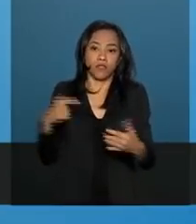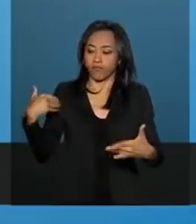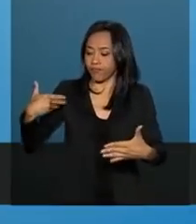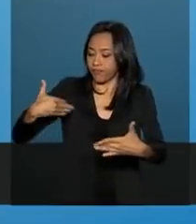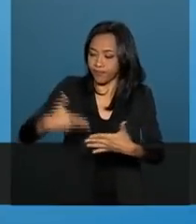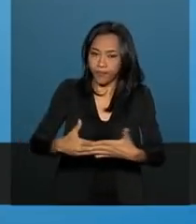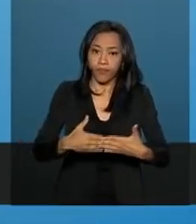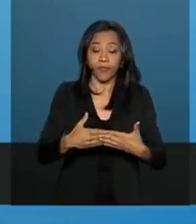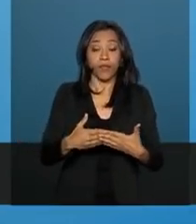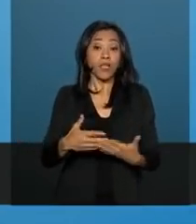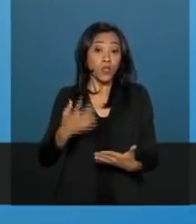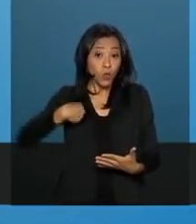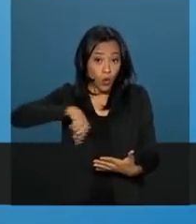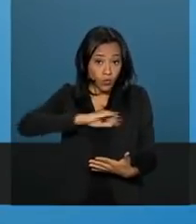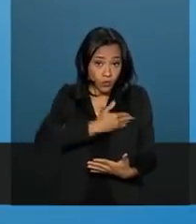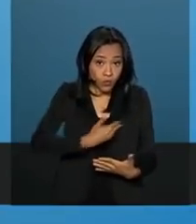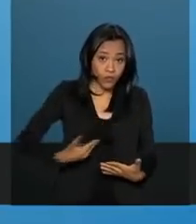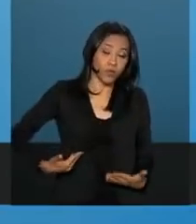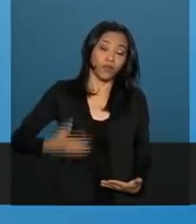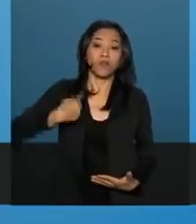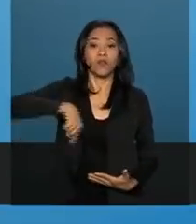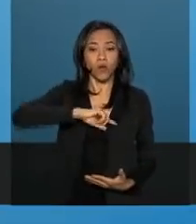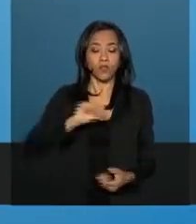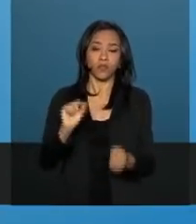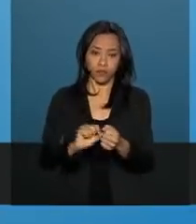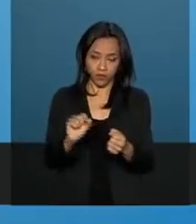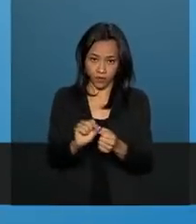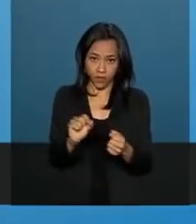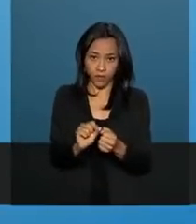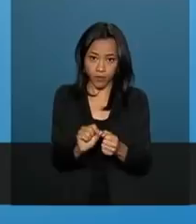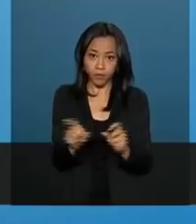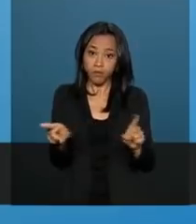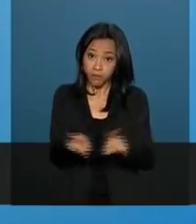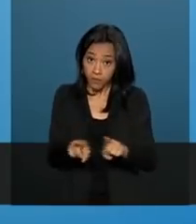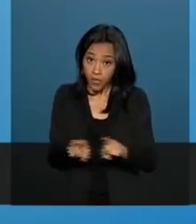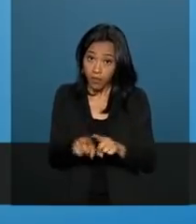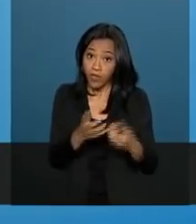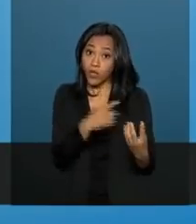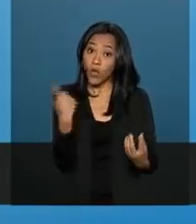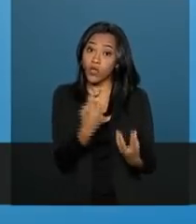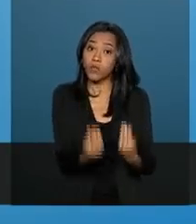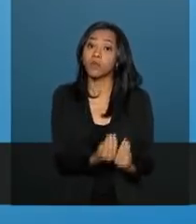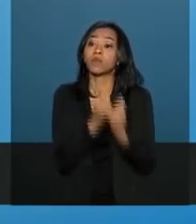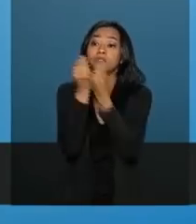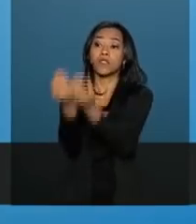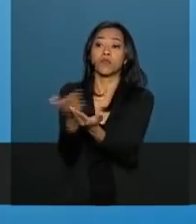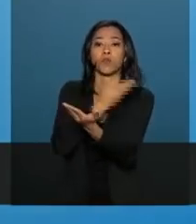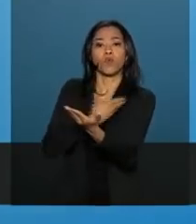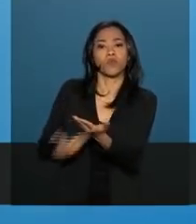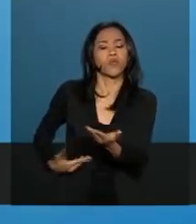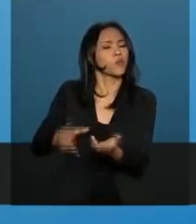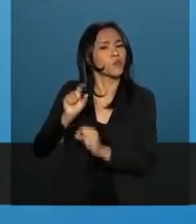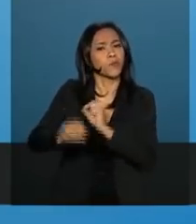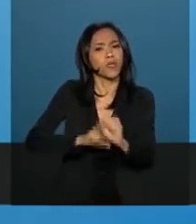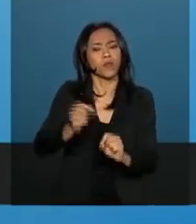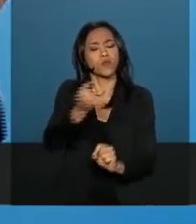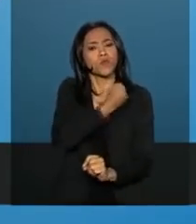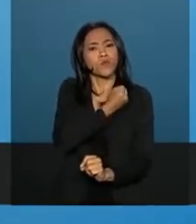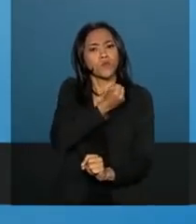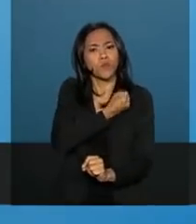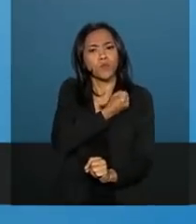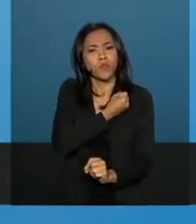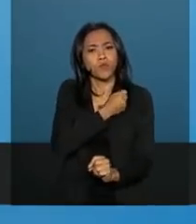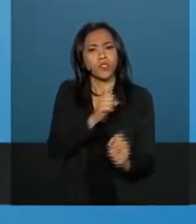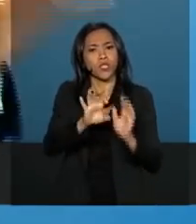no nosso governo, nós fizemos, e estamos deixando para o próximo governo, um número infindável de